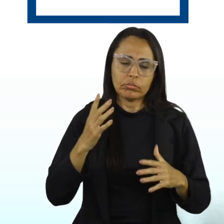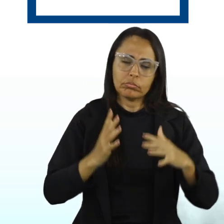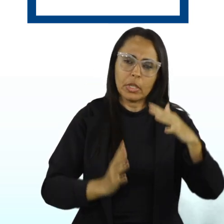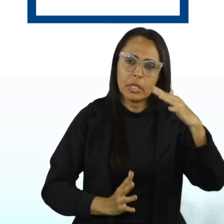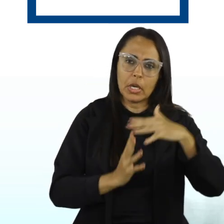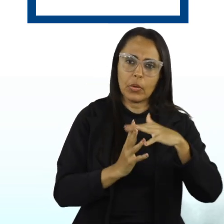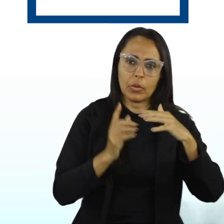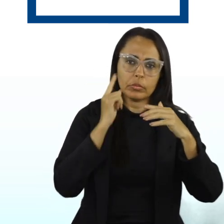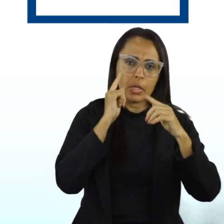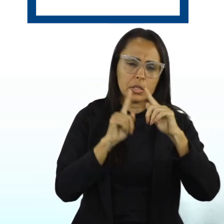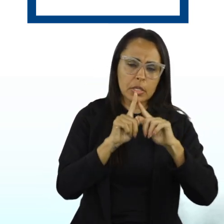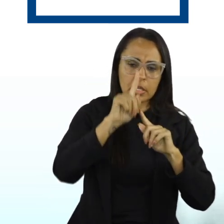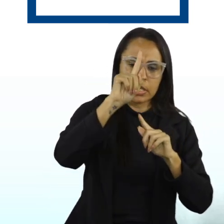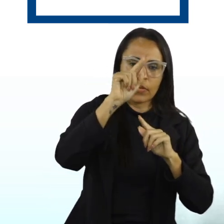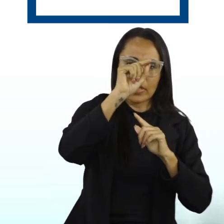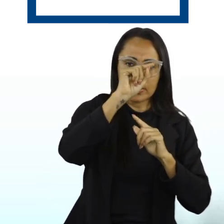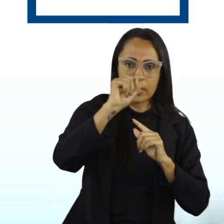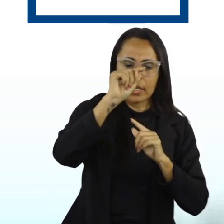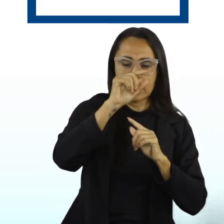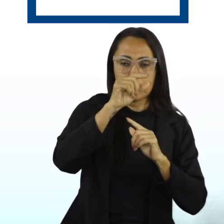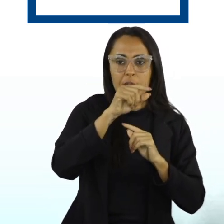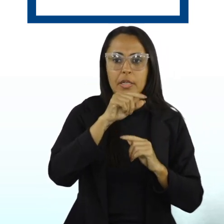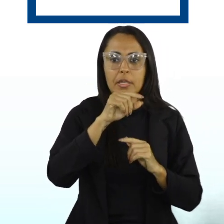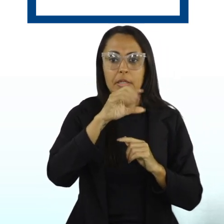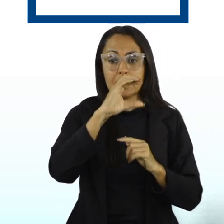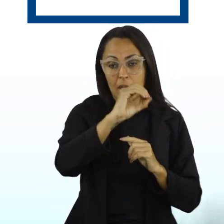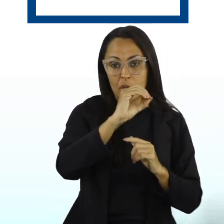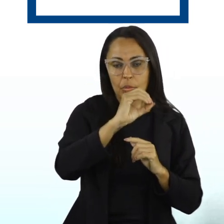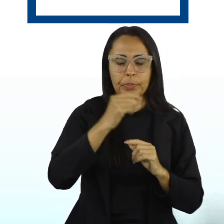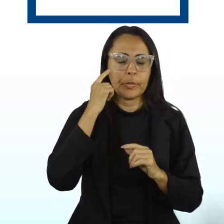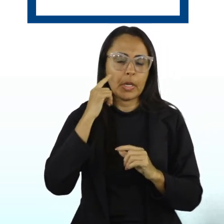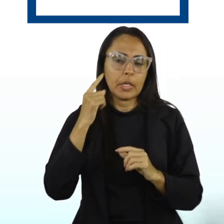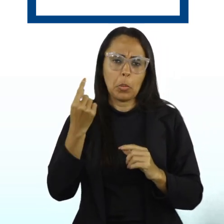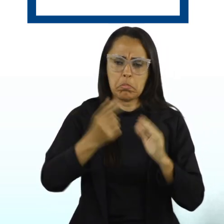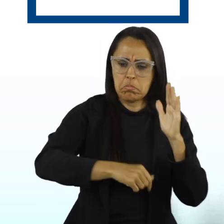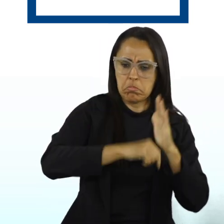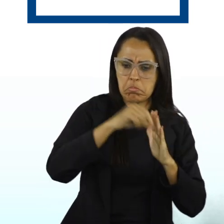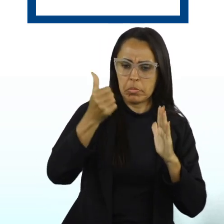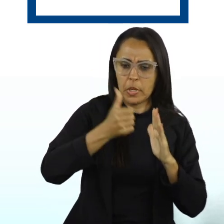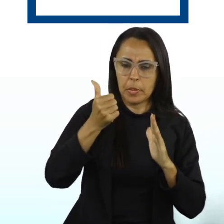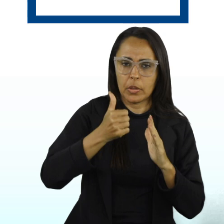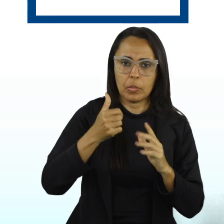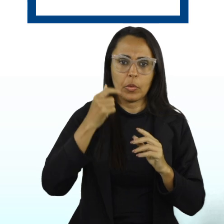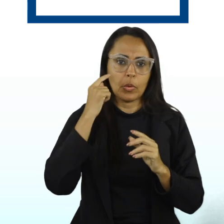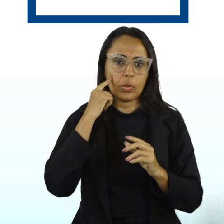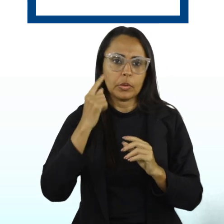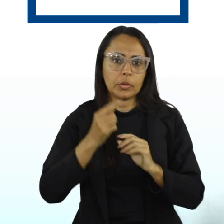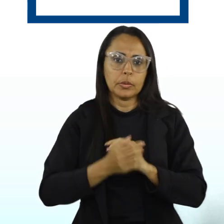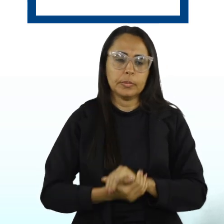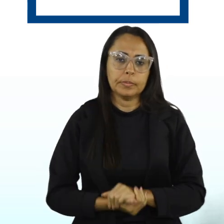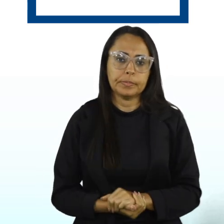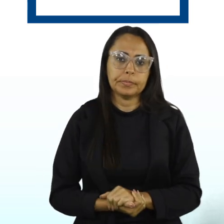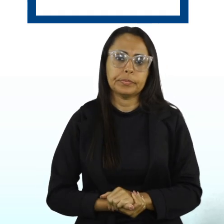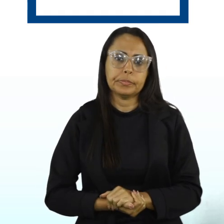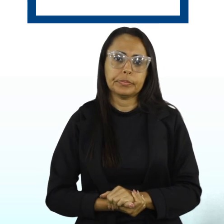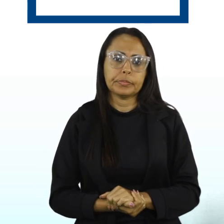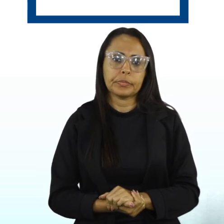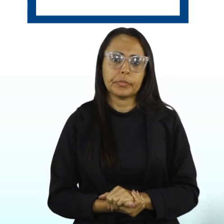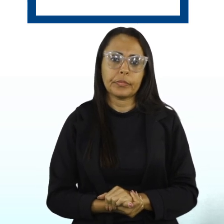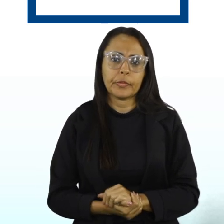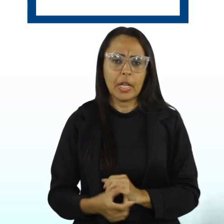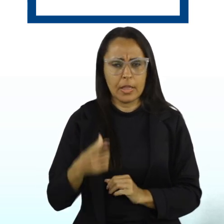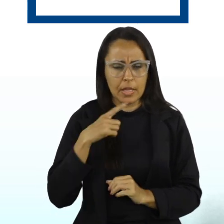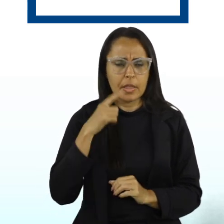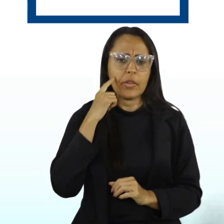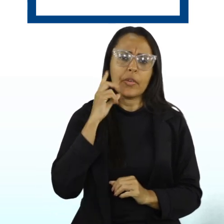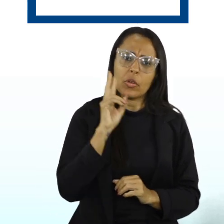cinética vai ser zero naquele ponto. Vamos fazer o bizu de manhã, vamos pegar o primeiro ponto, que é quando ele está deformando a mola. Vamos lá comigo. Ele